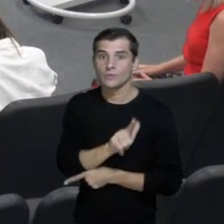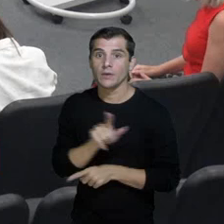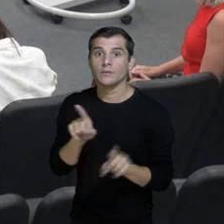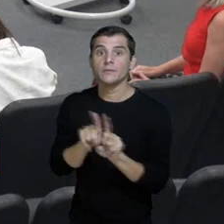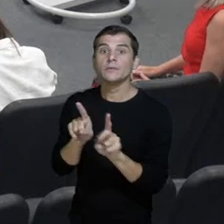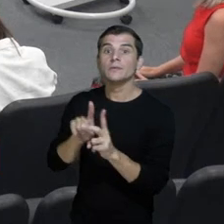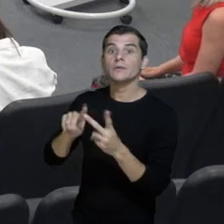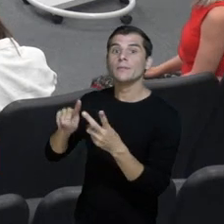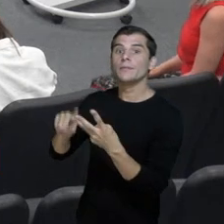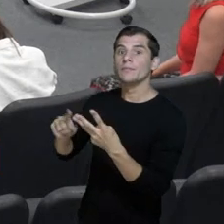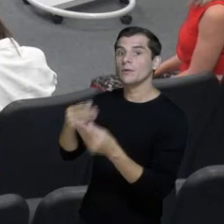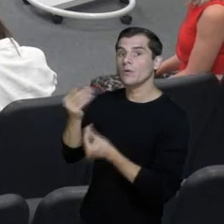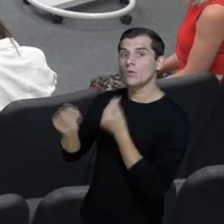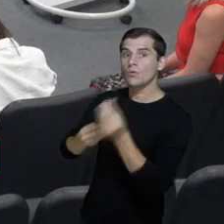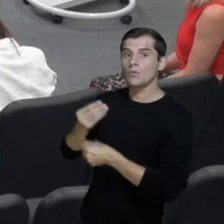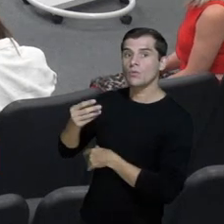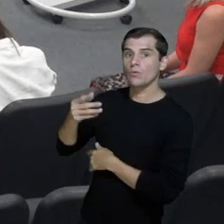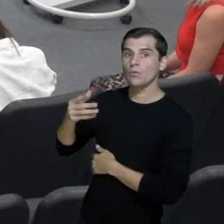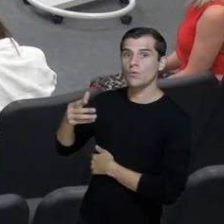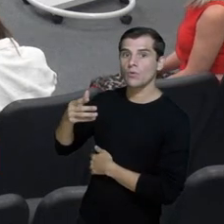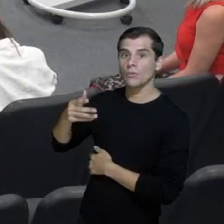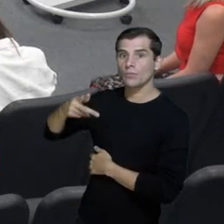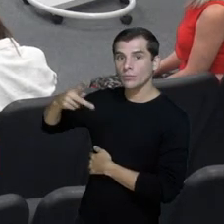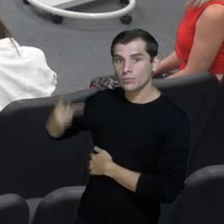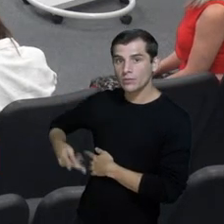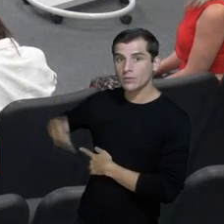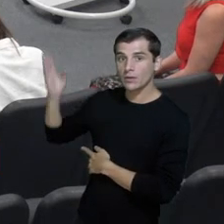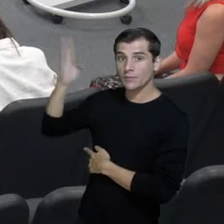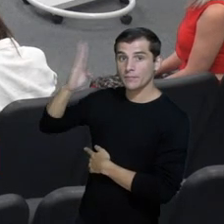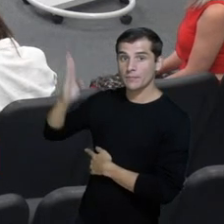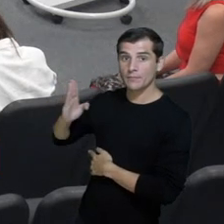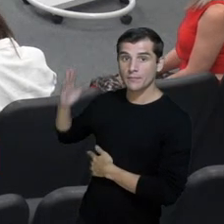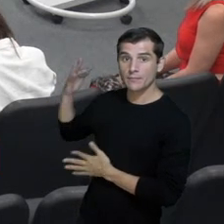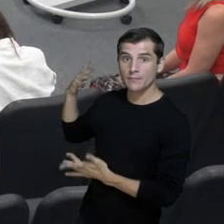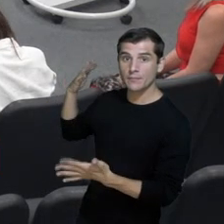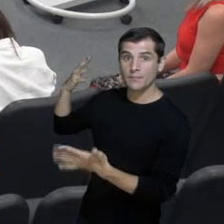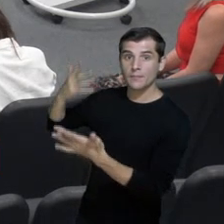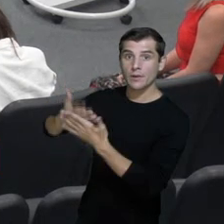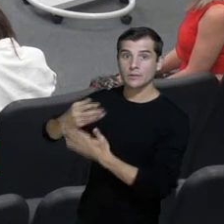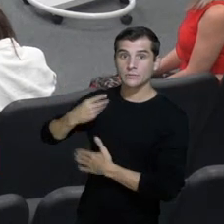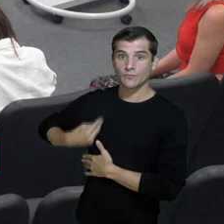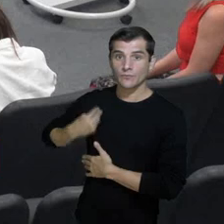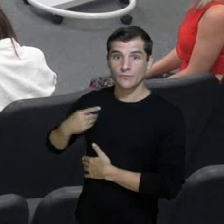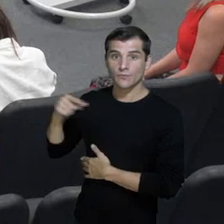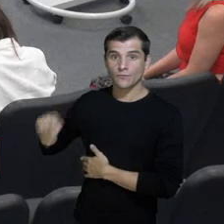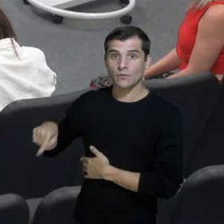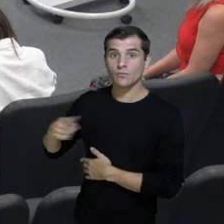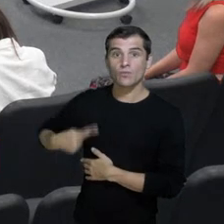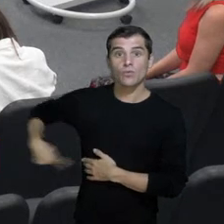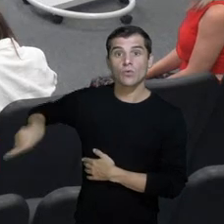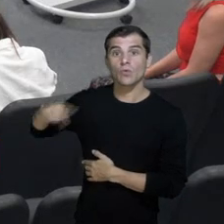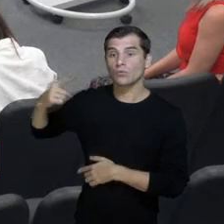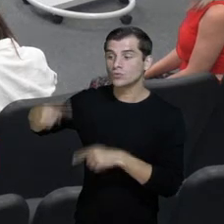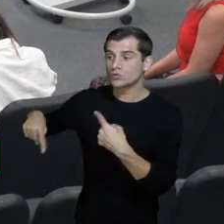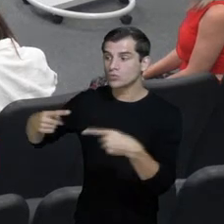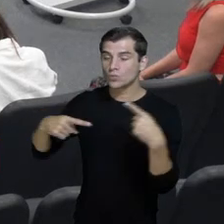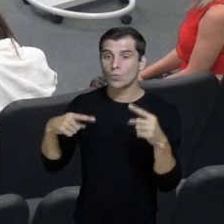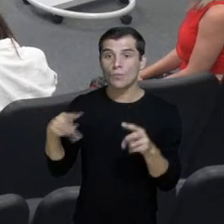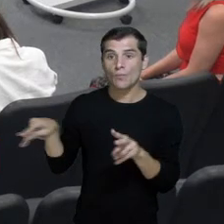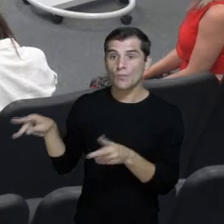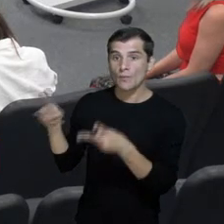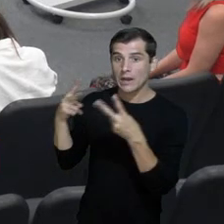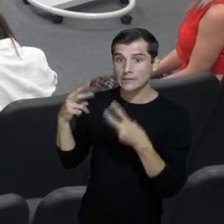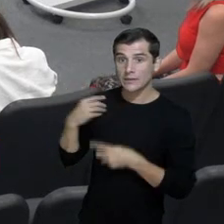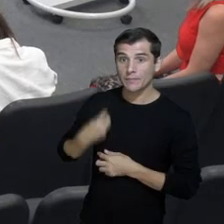donos do Brasil eh a gente discutindo ali a gente percebe que a quebra do do